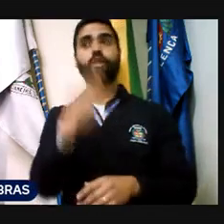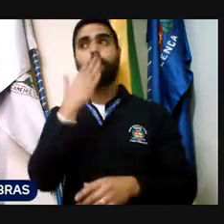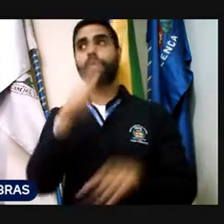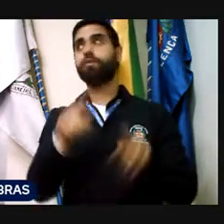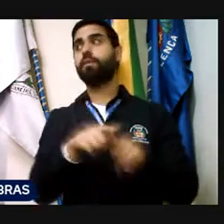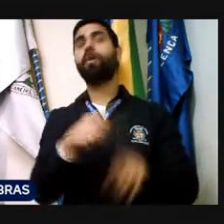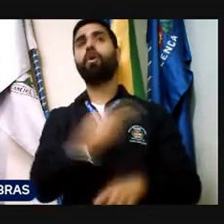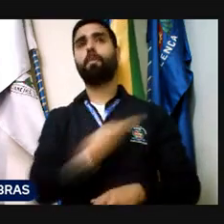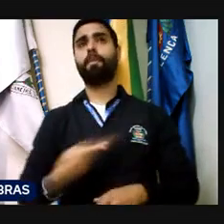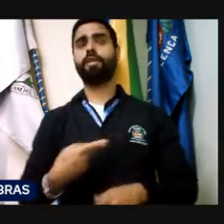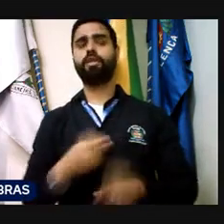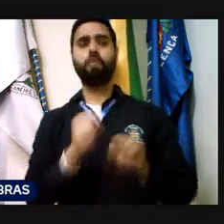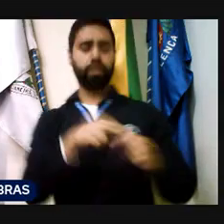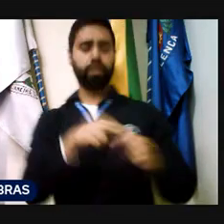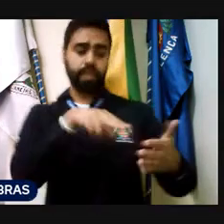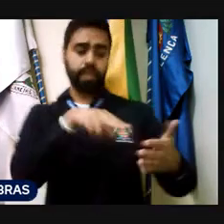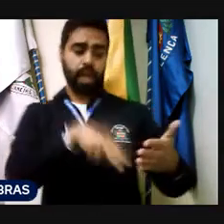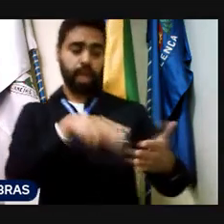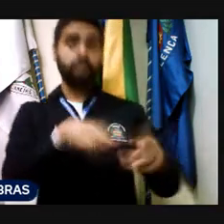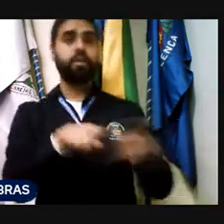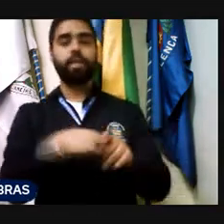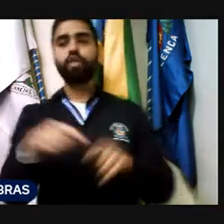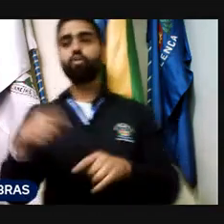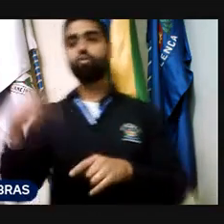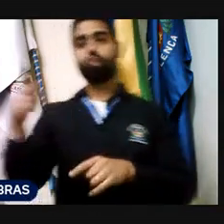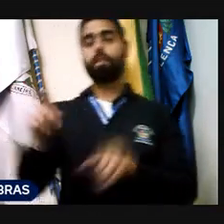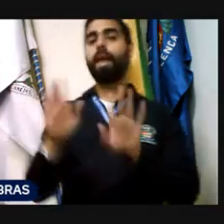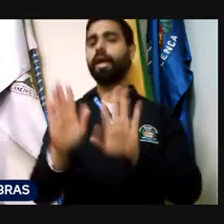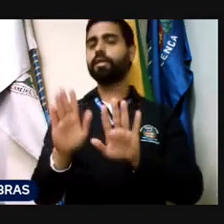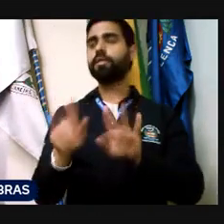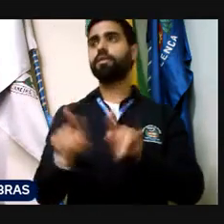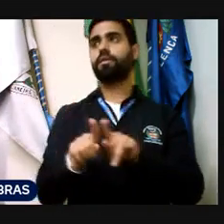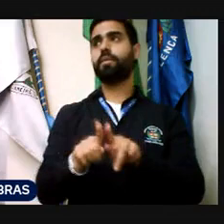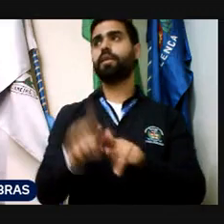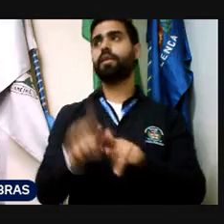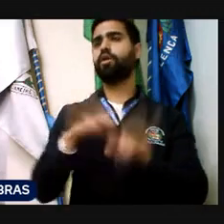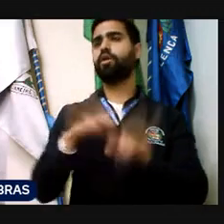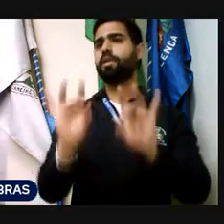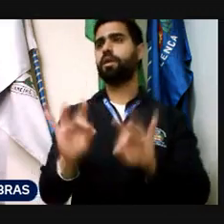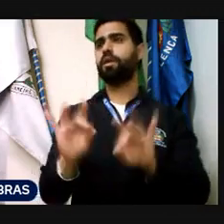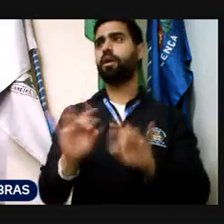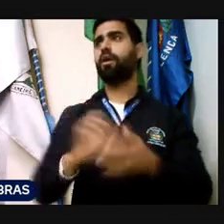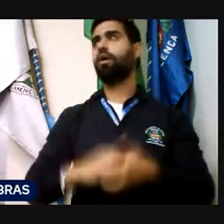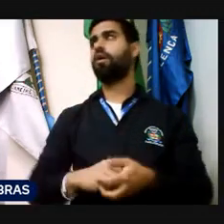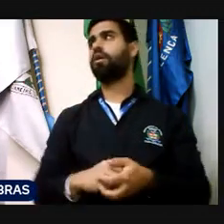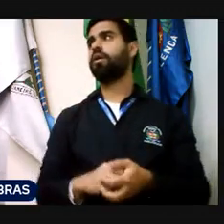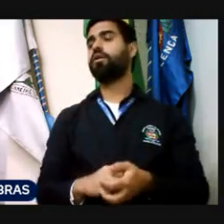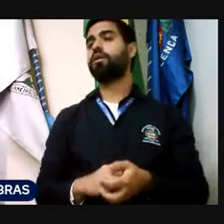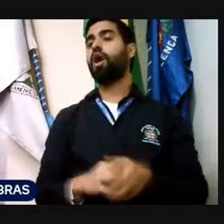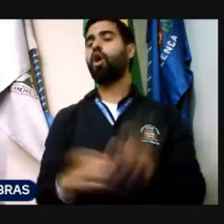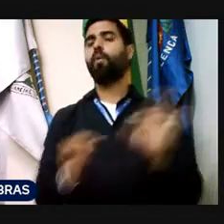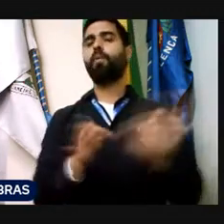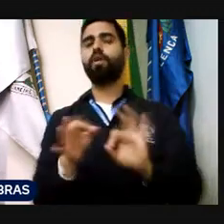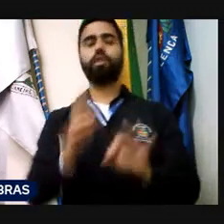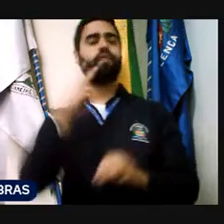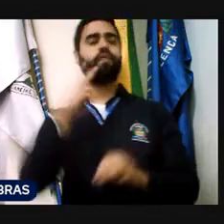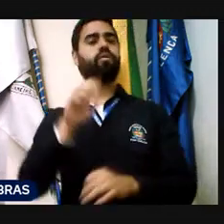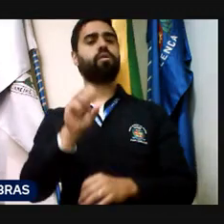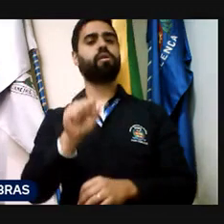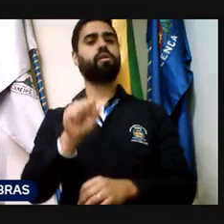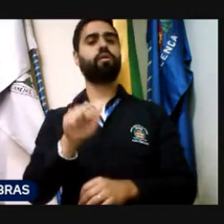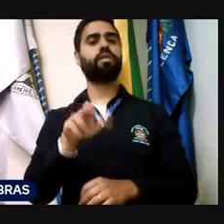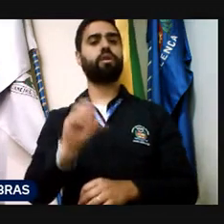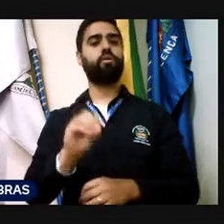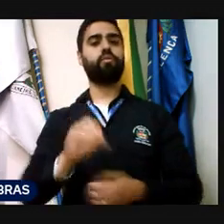presidente da Comissão de Justiça para analisar também os outros, mas que dê um destaque especial a esse projeto.